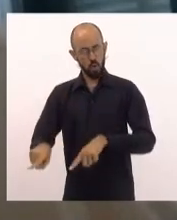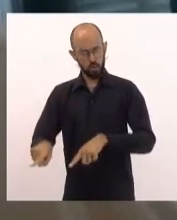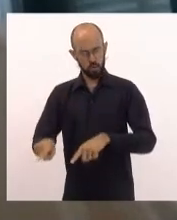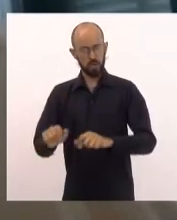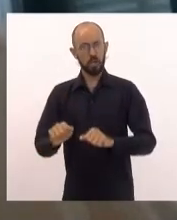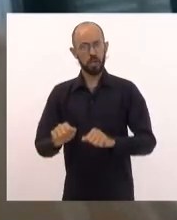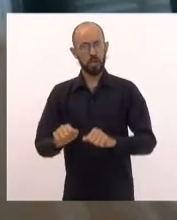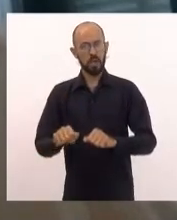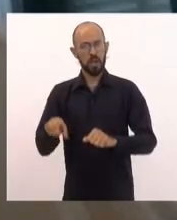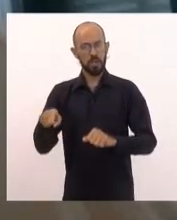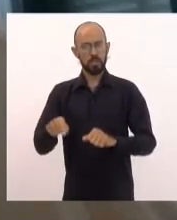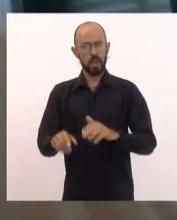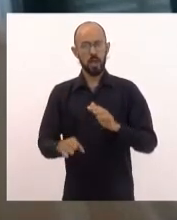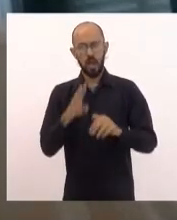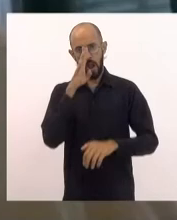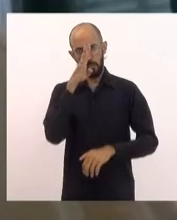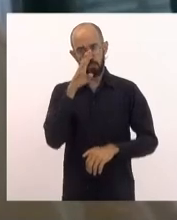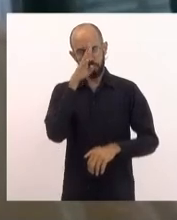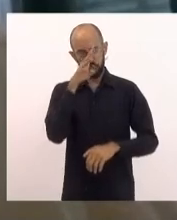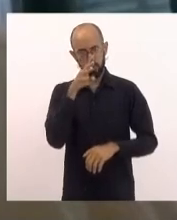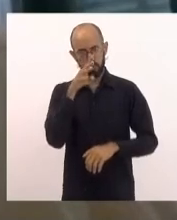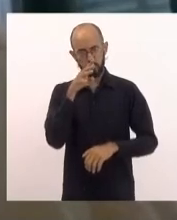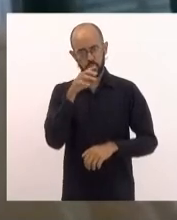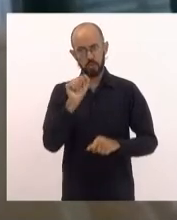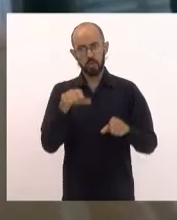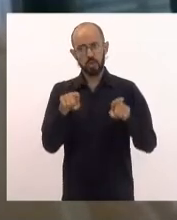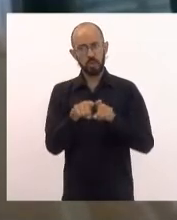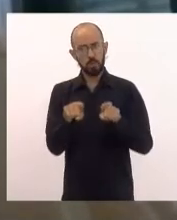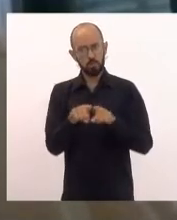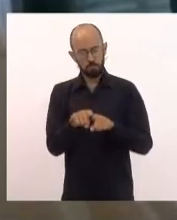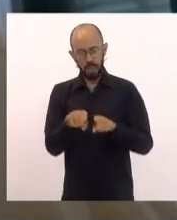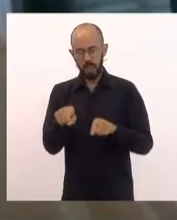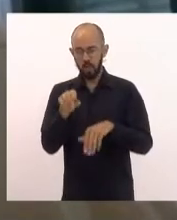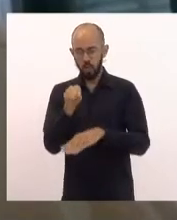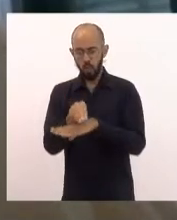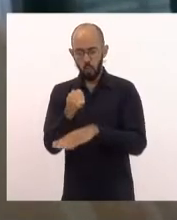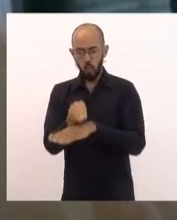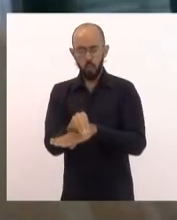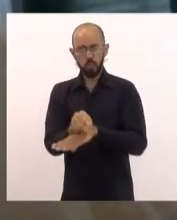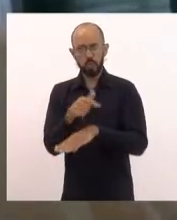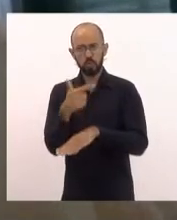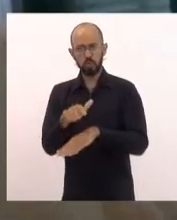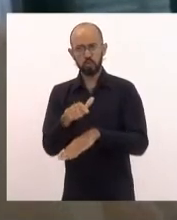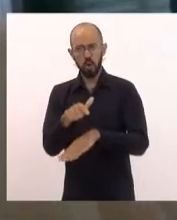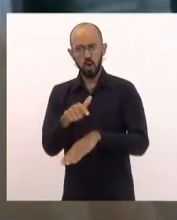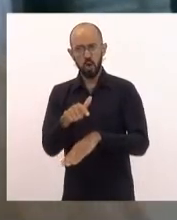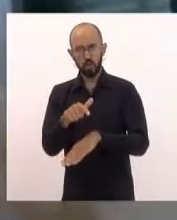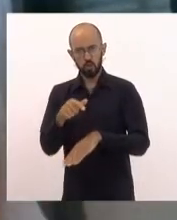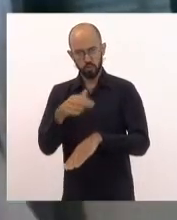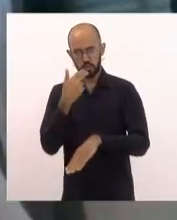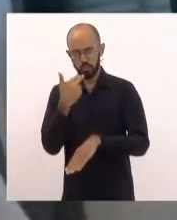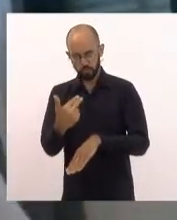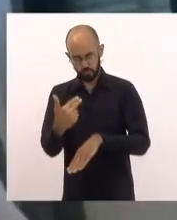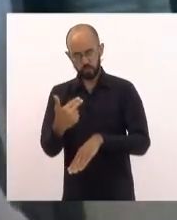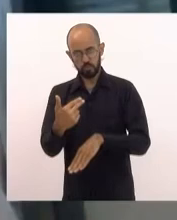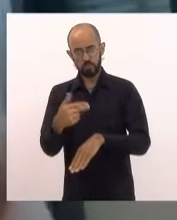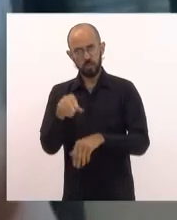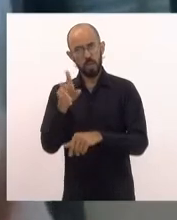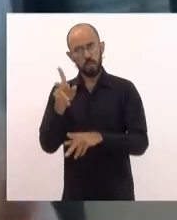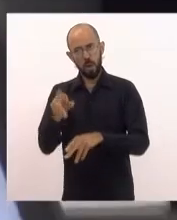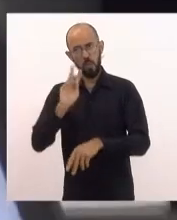asas sobre nós. E tratem os exilados como gente, respeito e carinho.